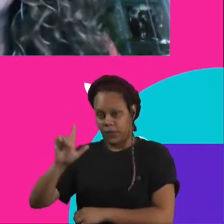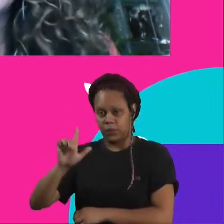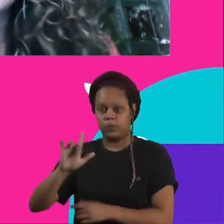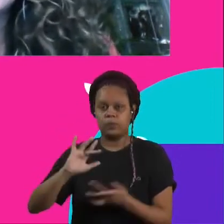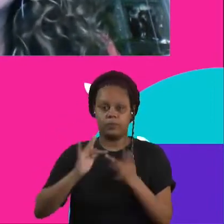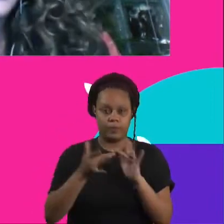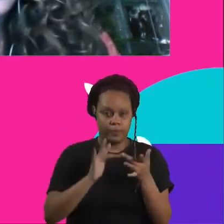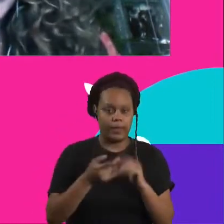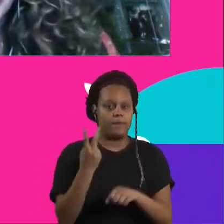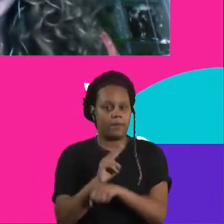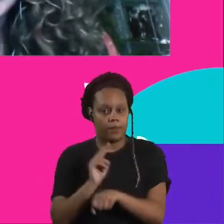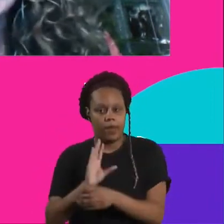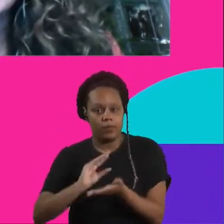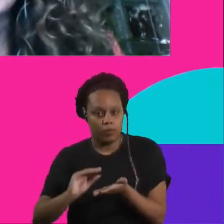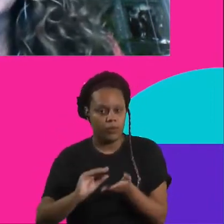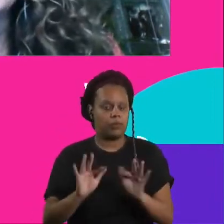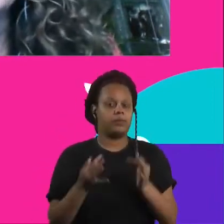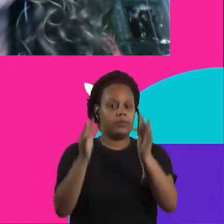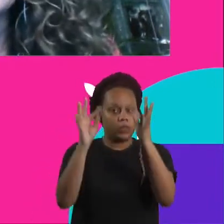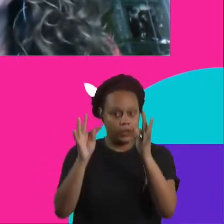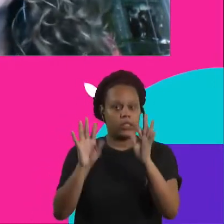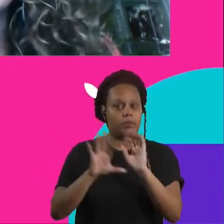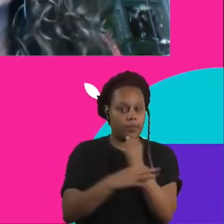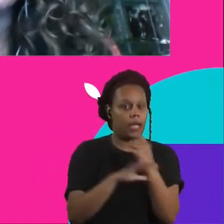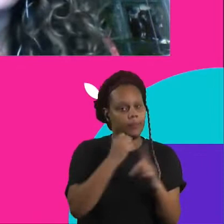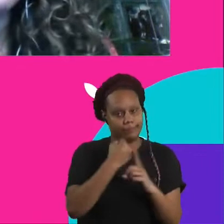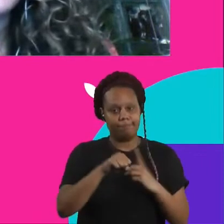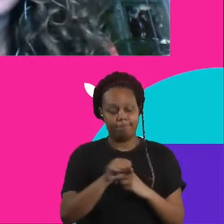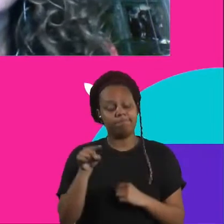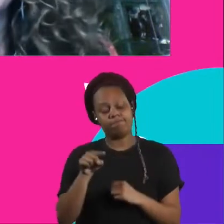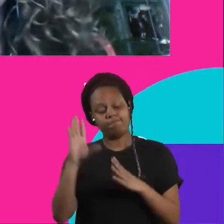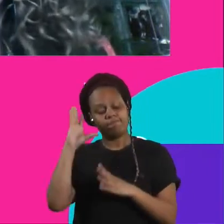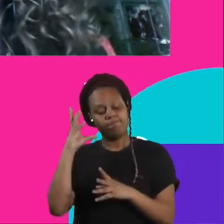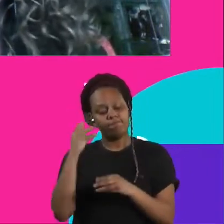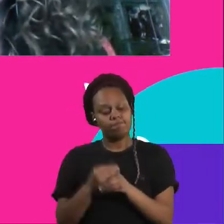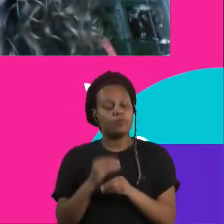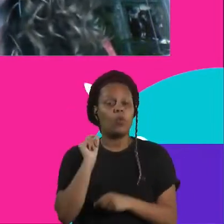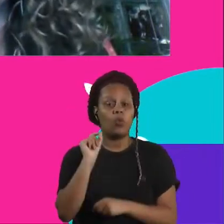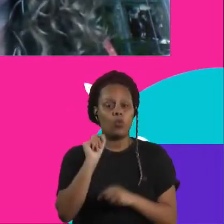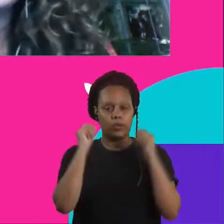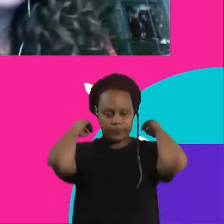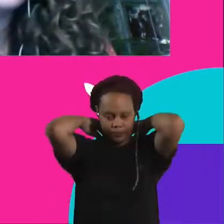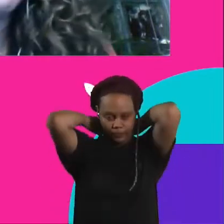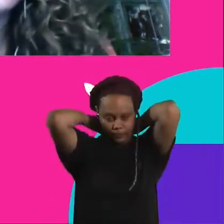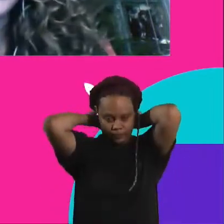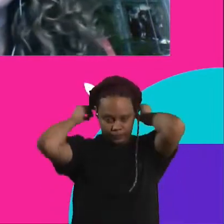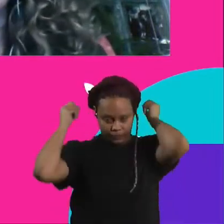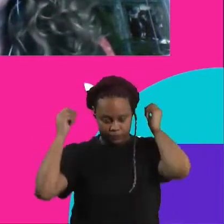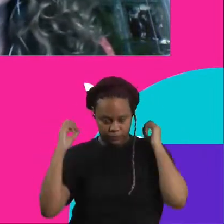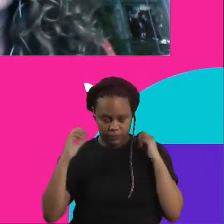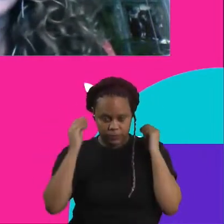para Proteger e Vigiar a Sociedade. Nele tu traz algumas reflexões sobre a disponibilidade, né, abundante desses